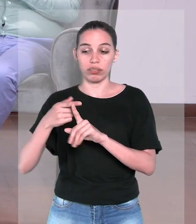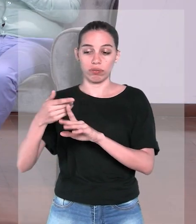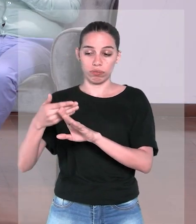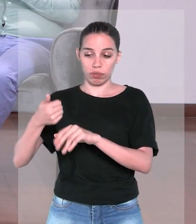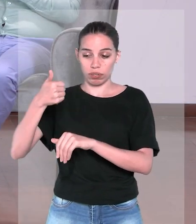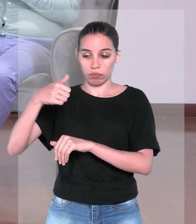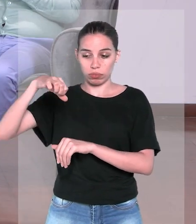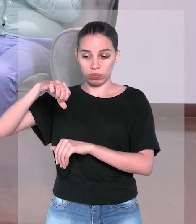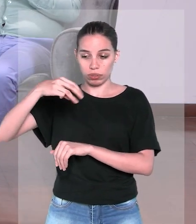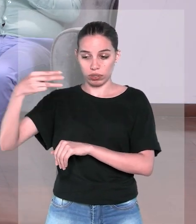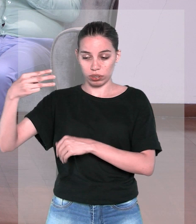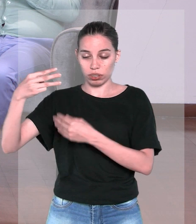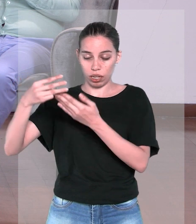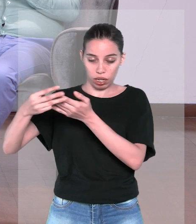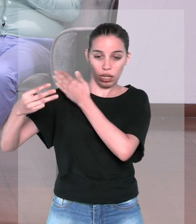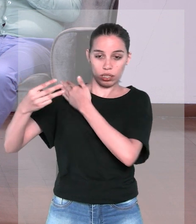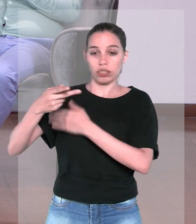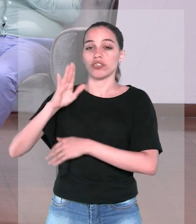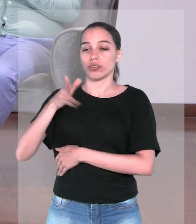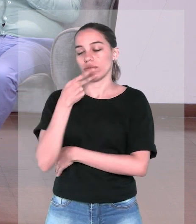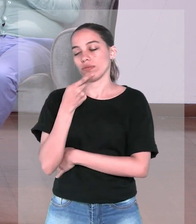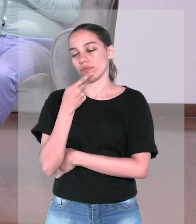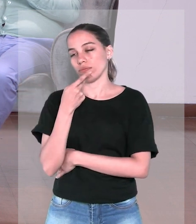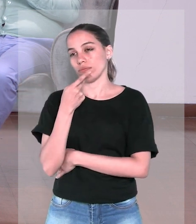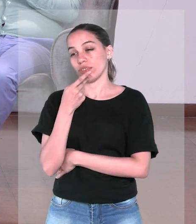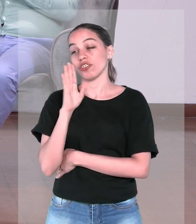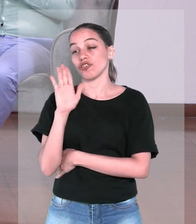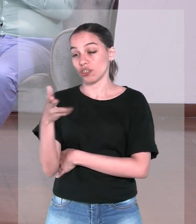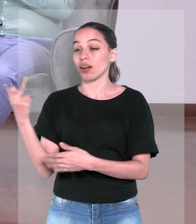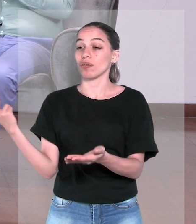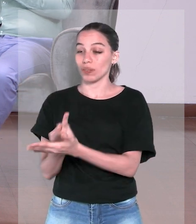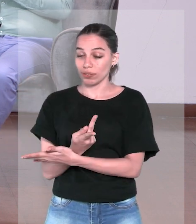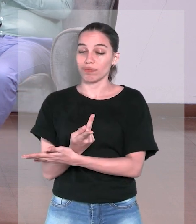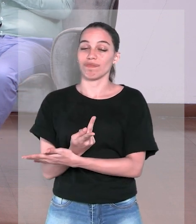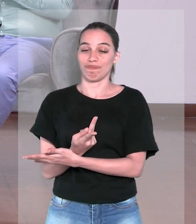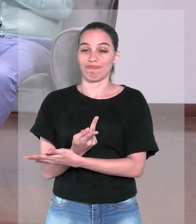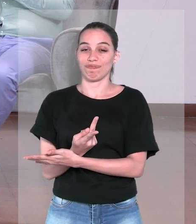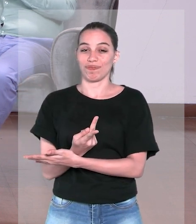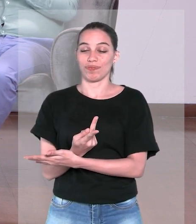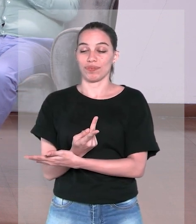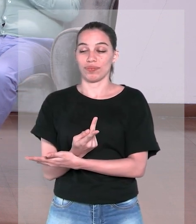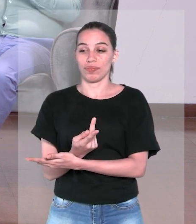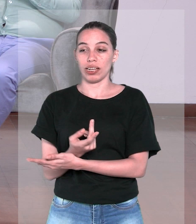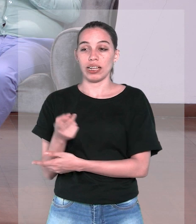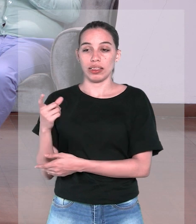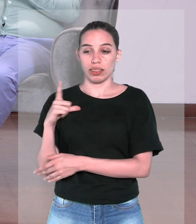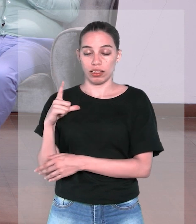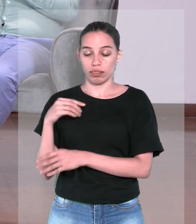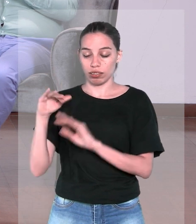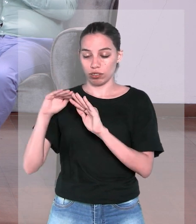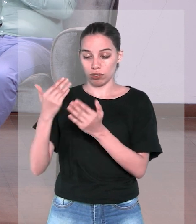muito evidentes também. Mas se você analisar a história da escola, sobretudo da escola, você